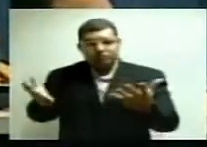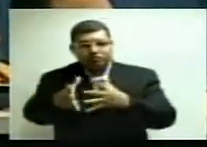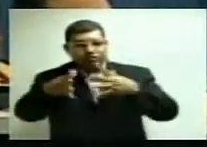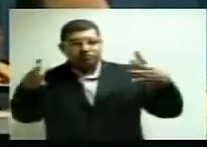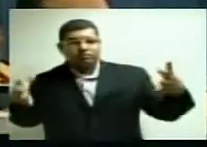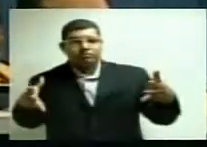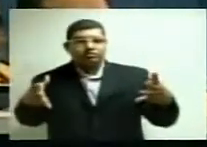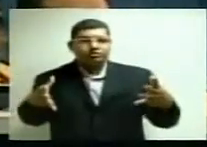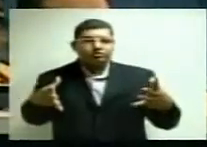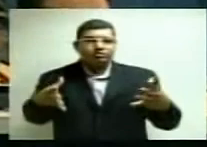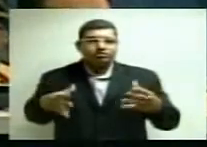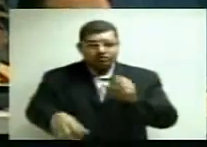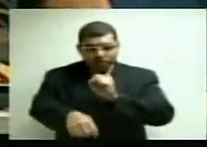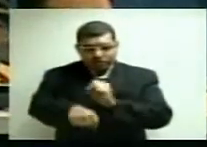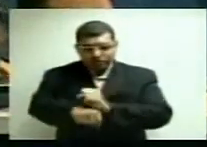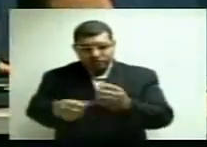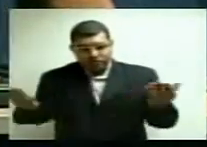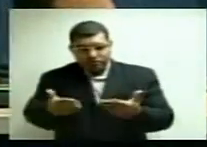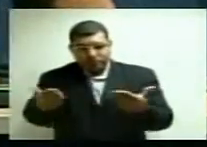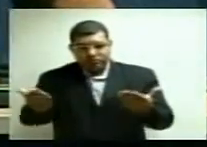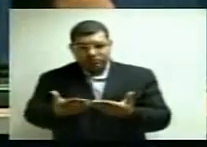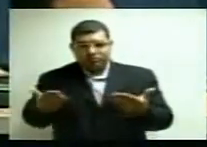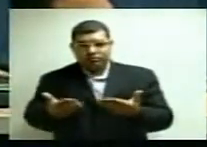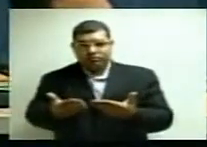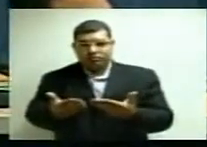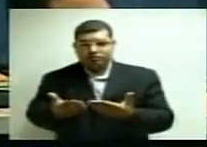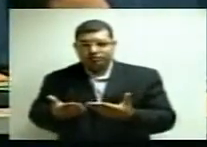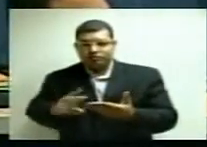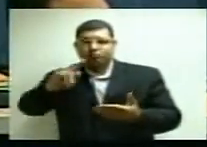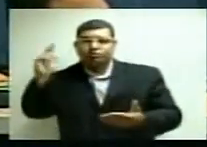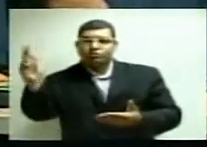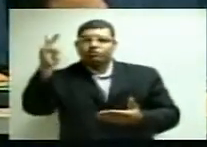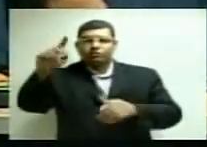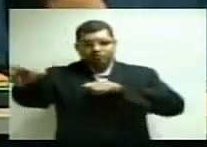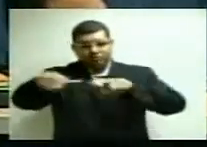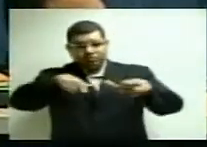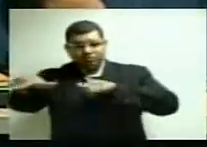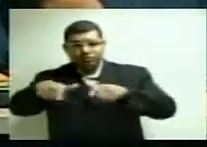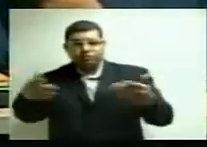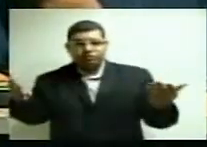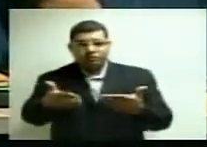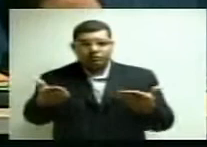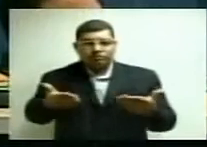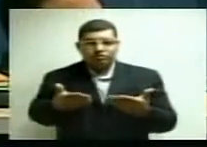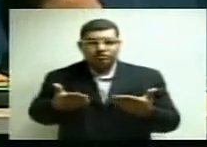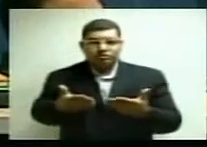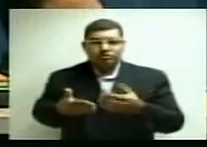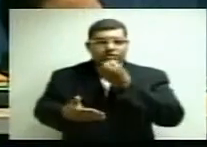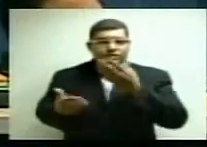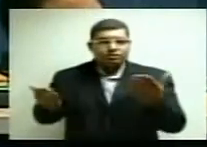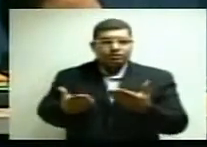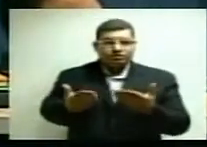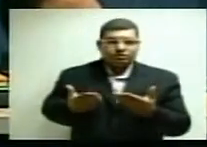efetivo, que passa necessariamente pela valorização do transporte coletivo, e por